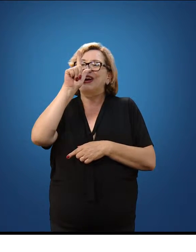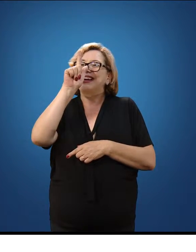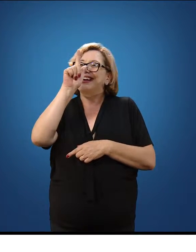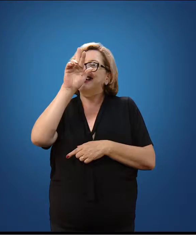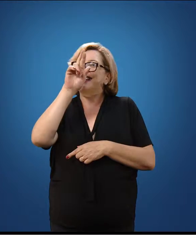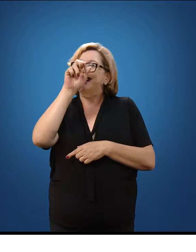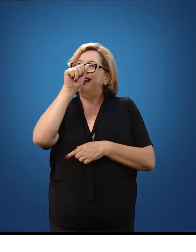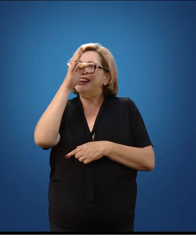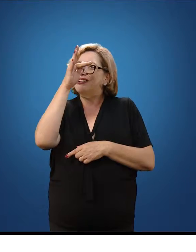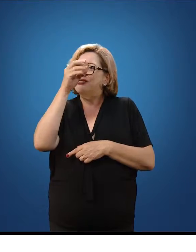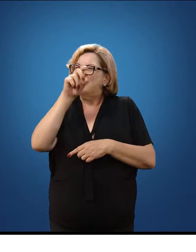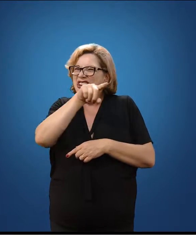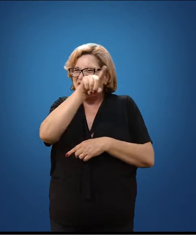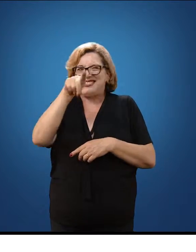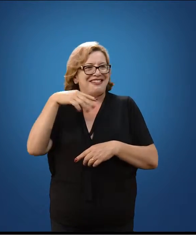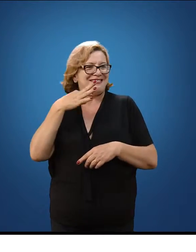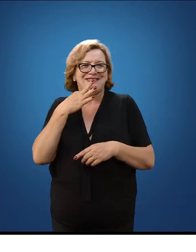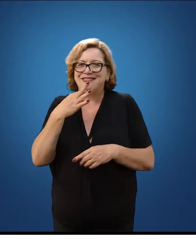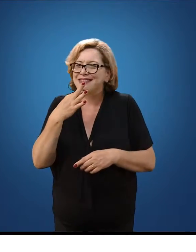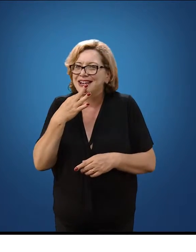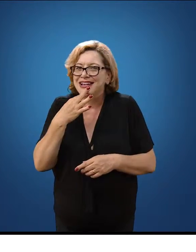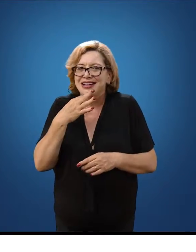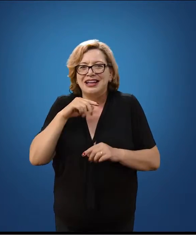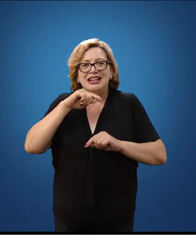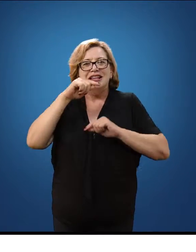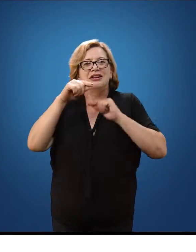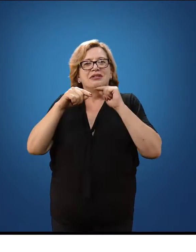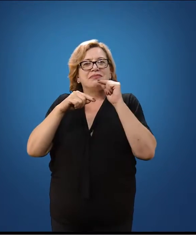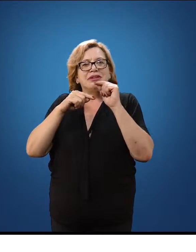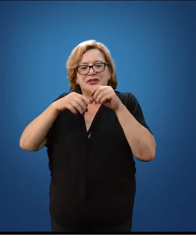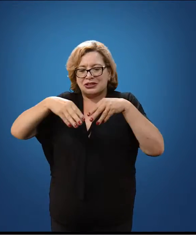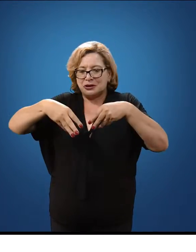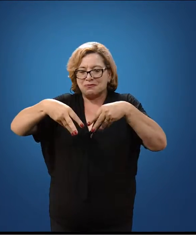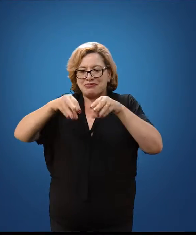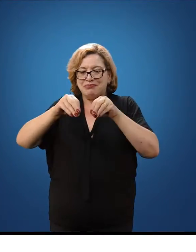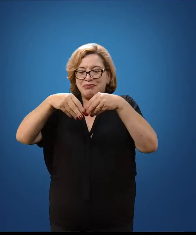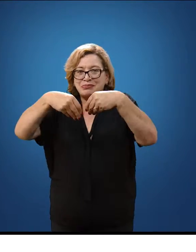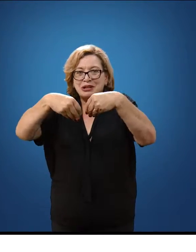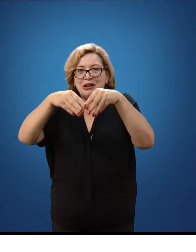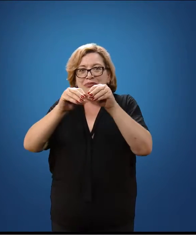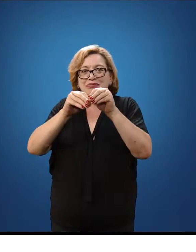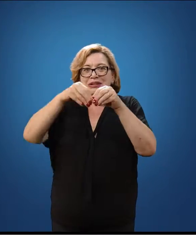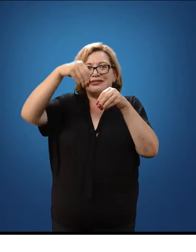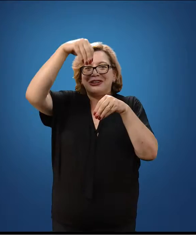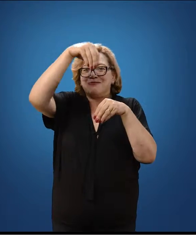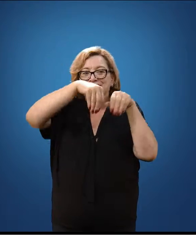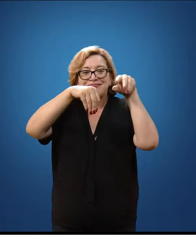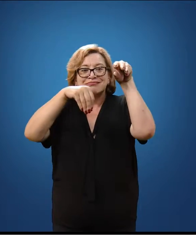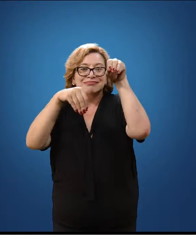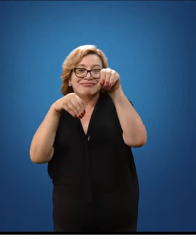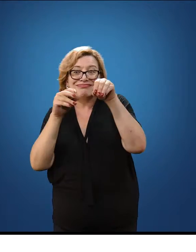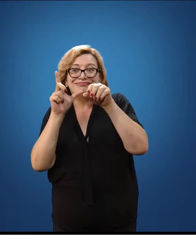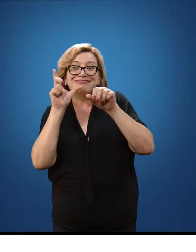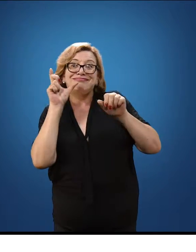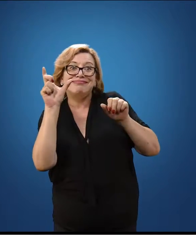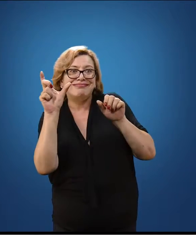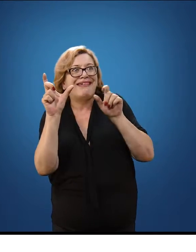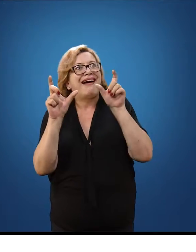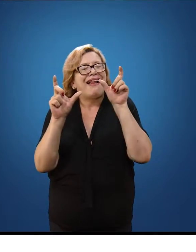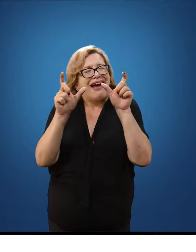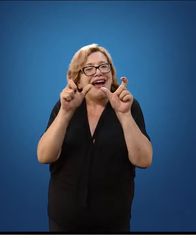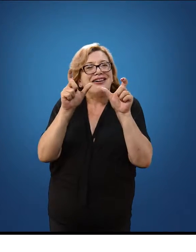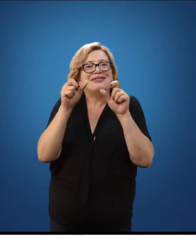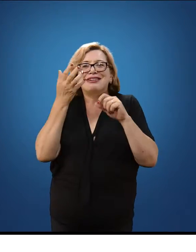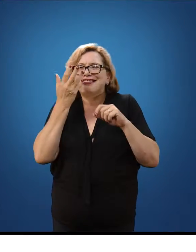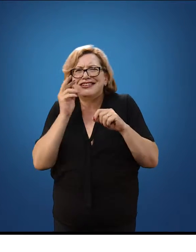quadro, o painel com dobras que você colocava as palavrinhas assim para a criança ver.